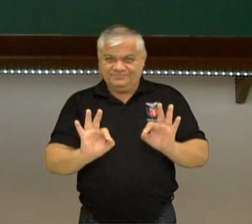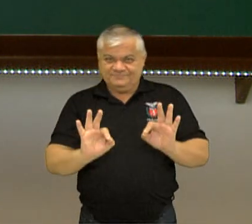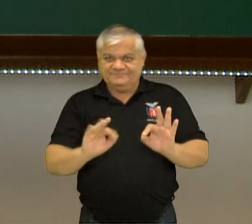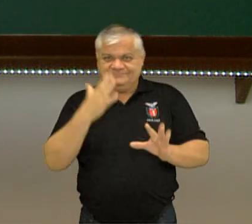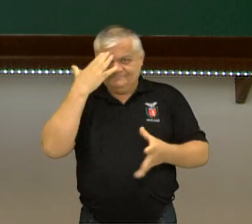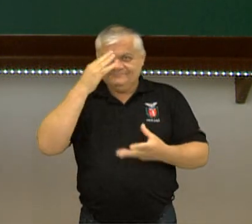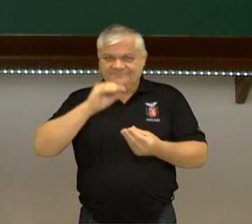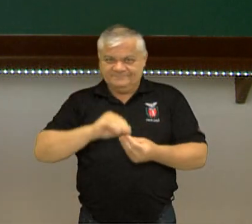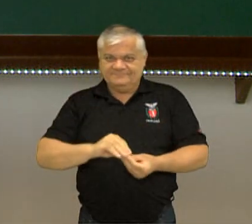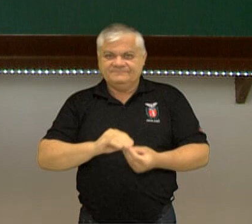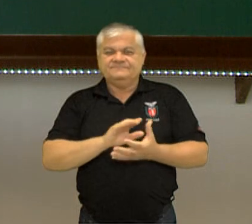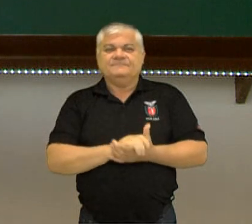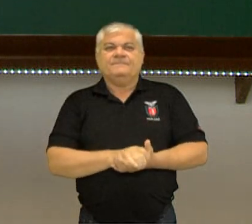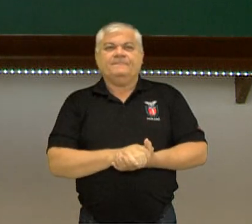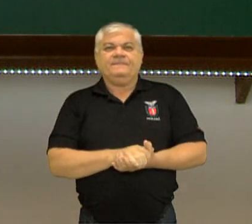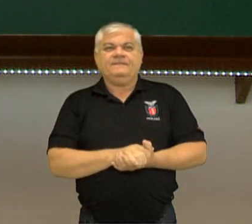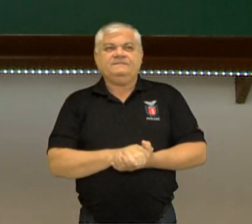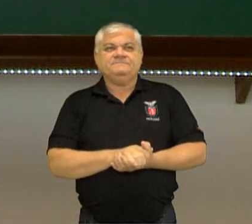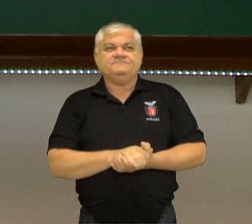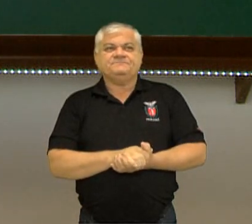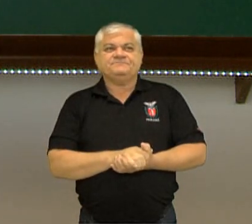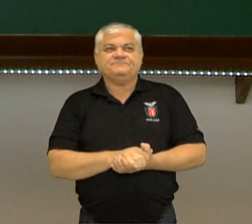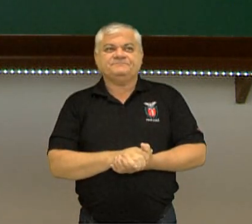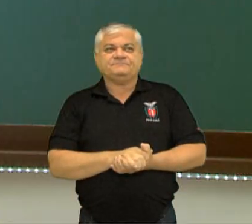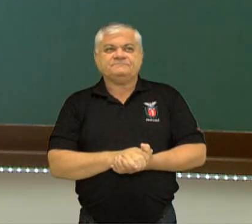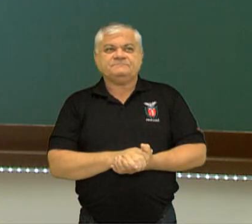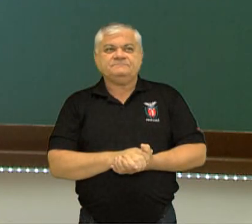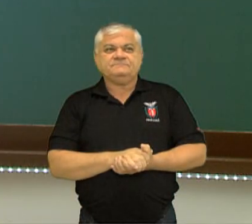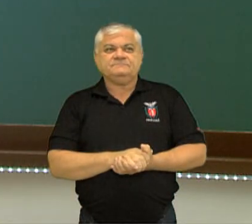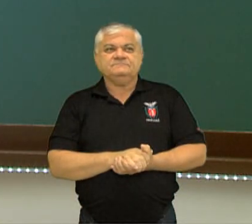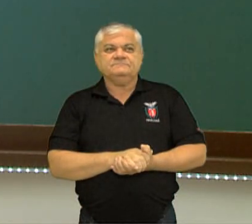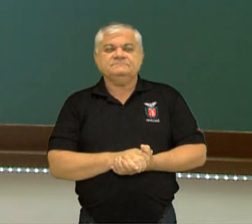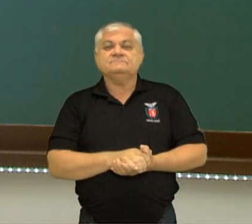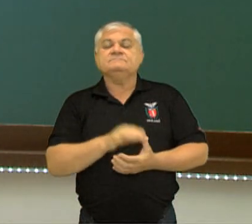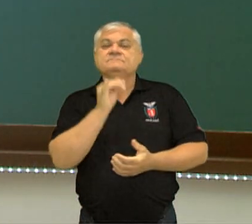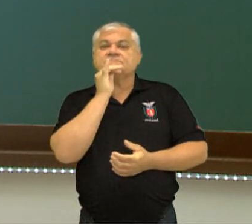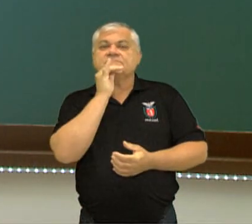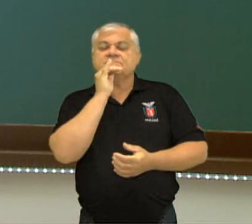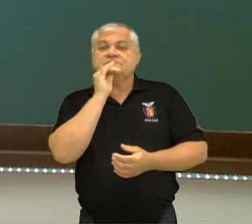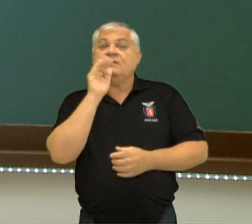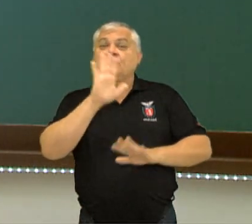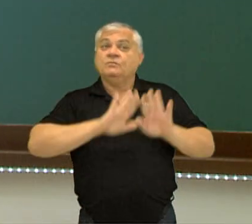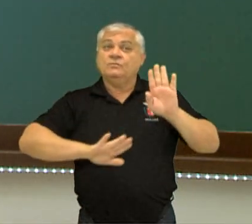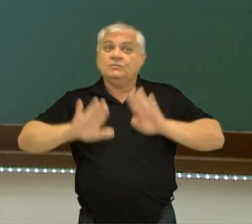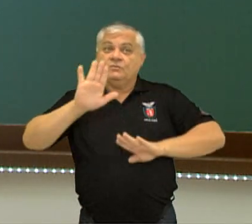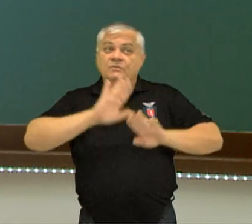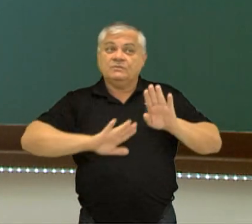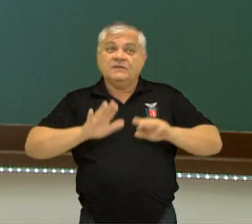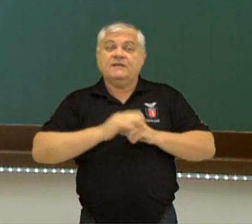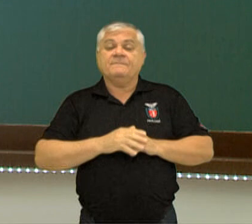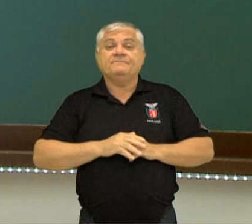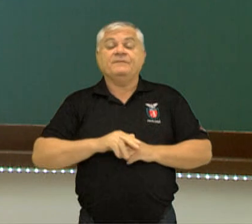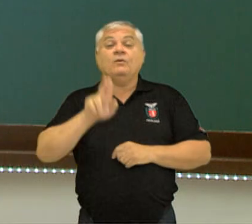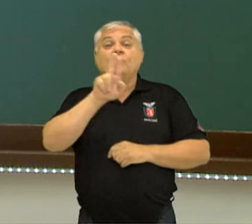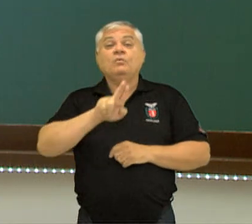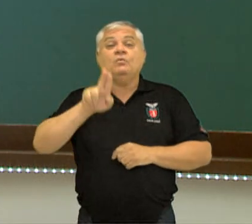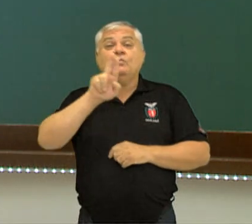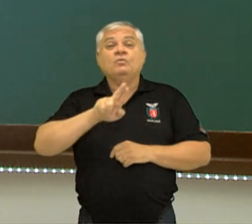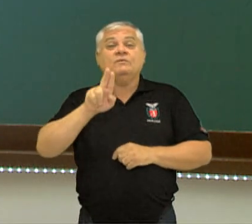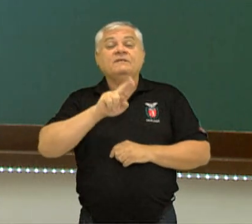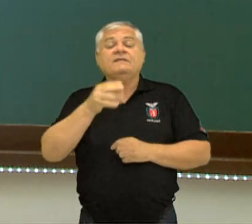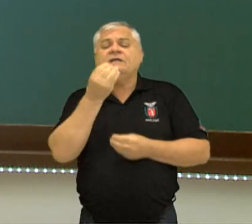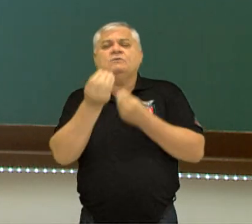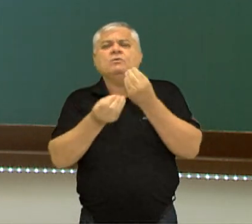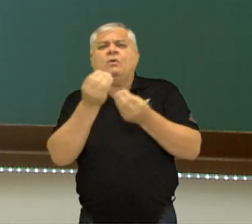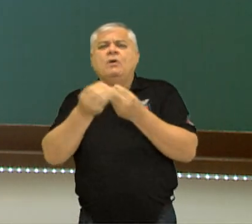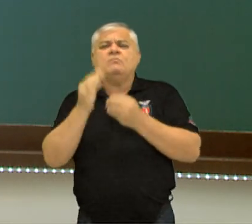você sabe o que é calor. Então, vamos adiante. Pessoal, assim, tem que tomar cuidado. A unidade de medida de